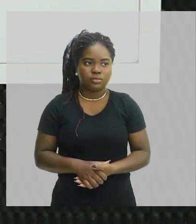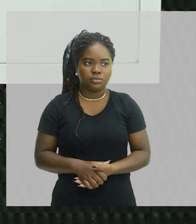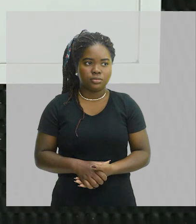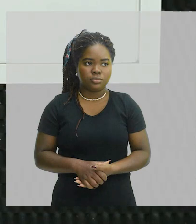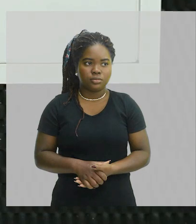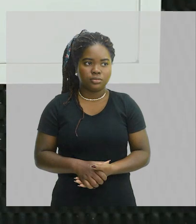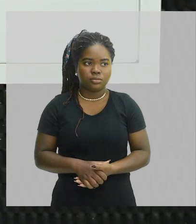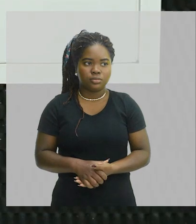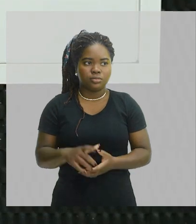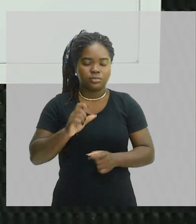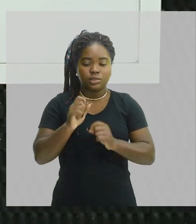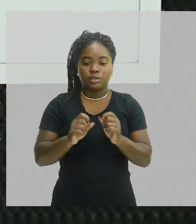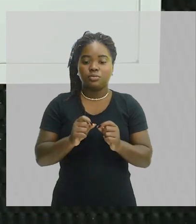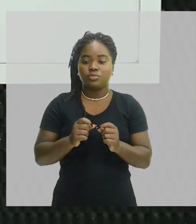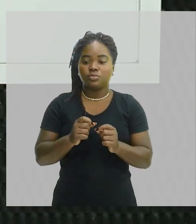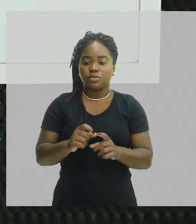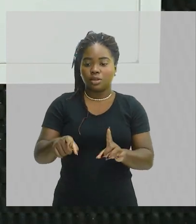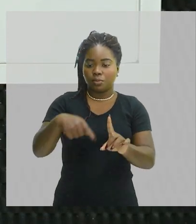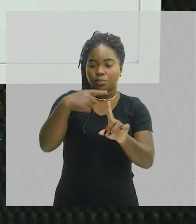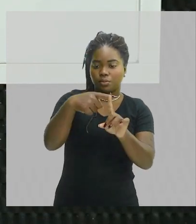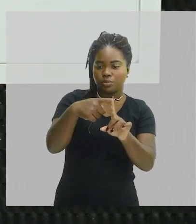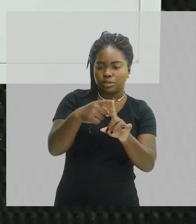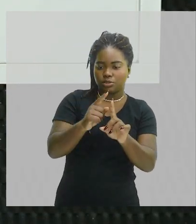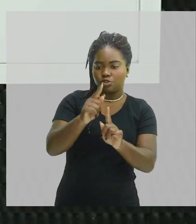lado positivo, negativo,